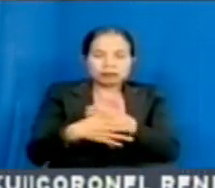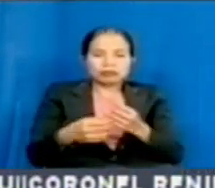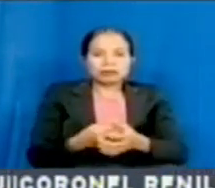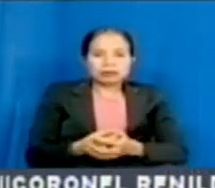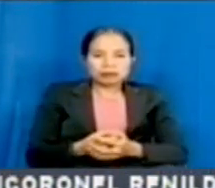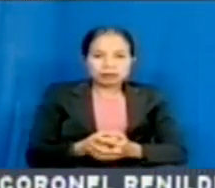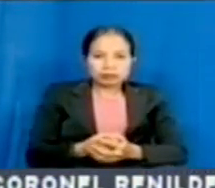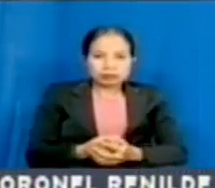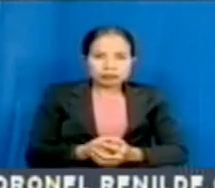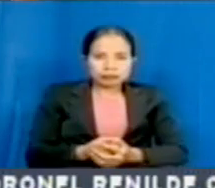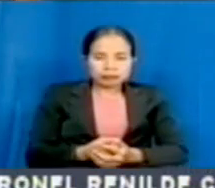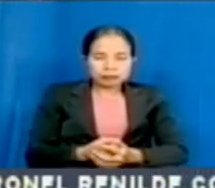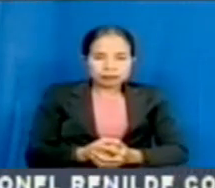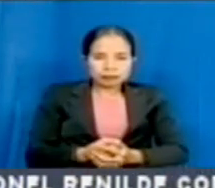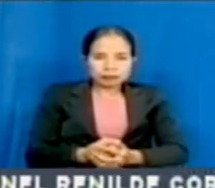ne.